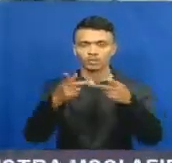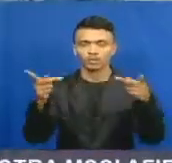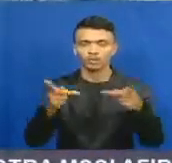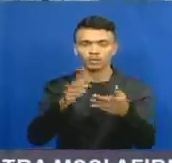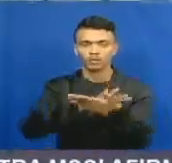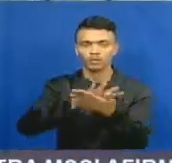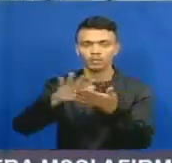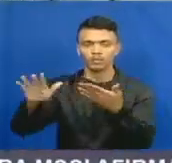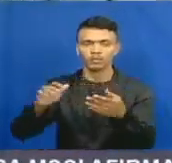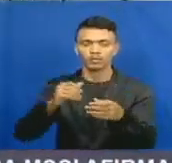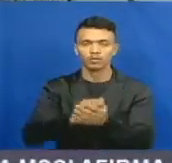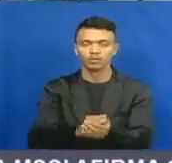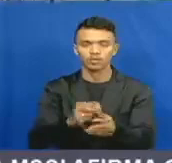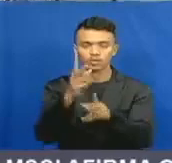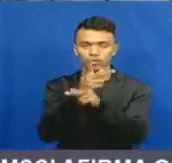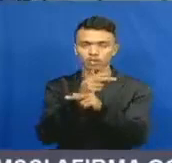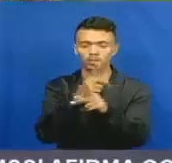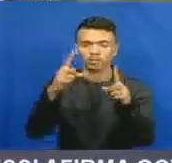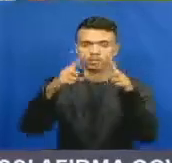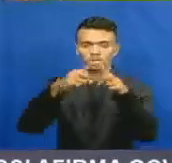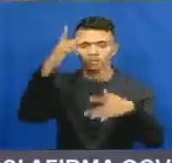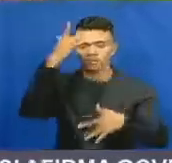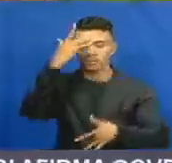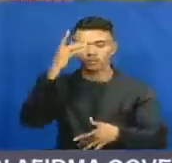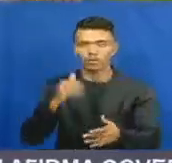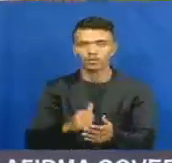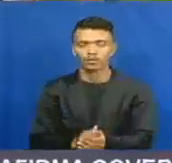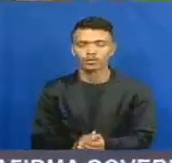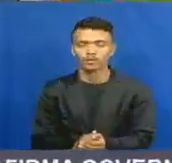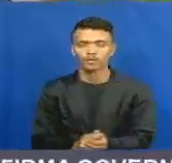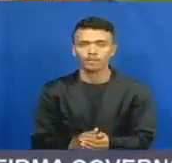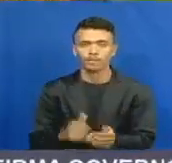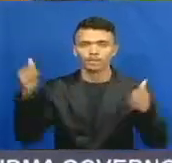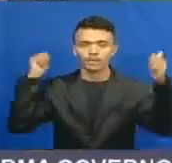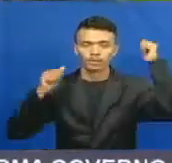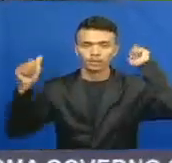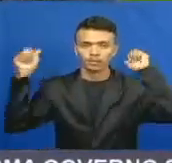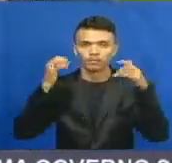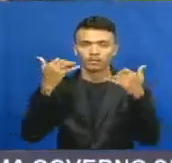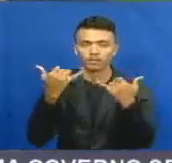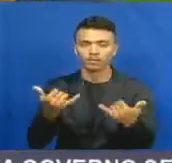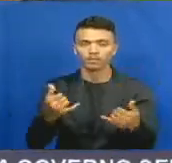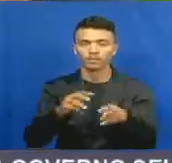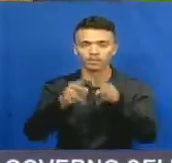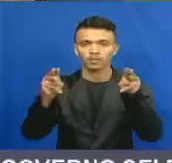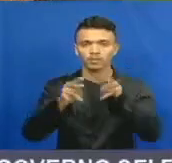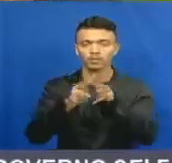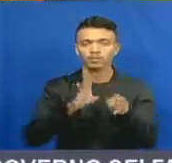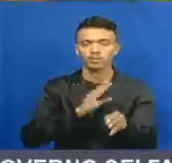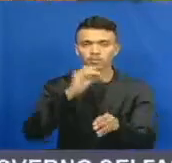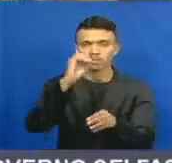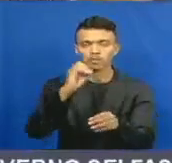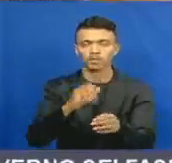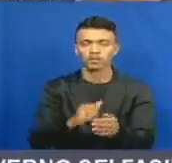limpeza ia unhung, ori halo le prevenção do moras de atividade de hoje, né? A minha halo fumigação, o sea, equipa serviço do município de Bobonaro, halo atividade